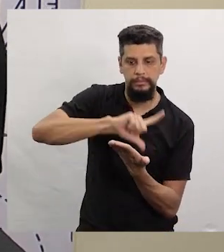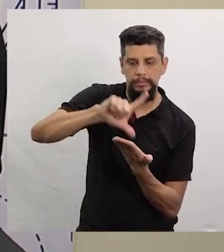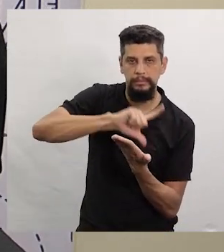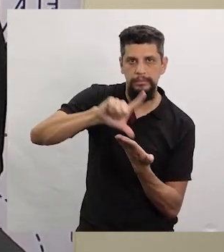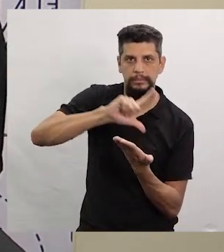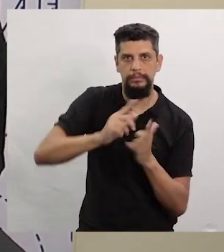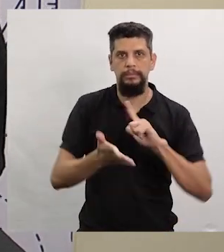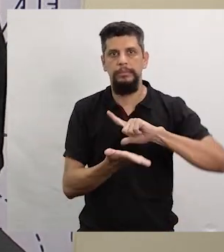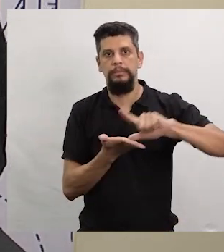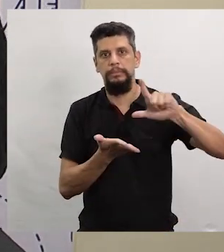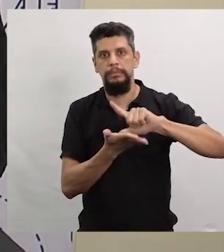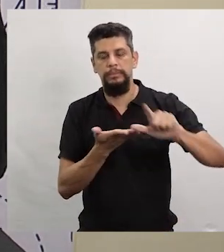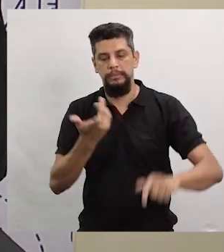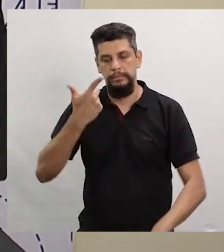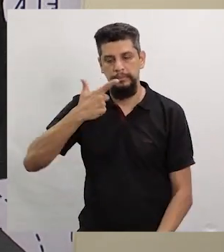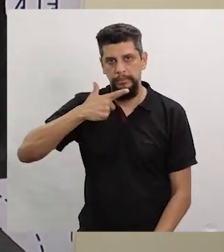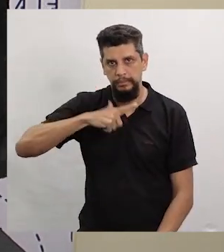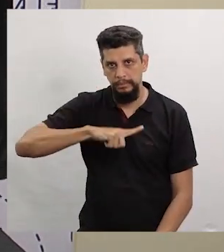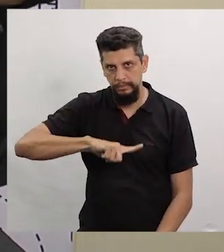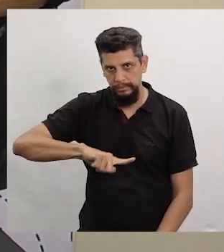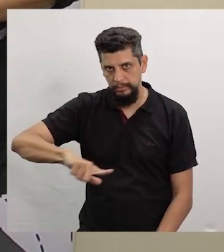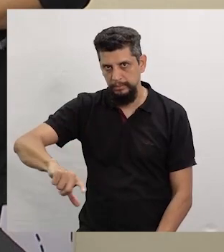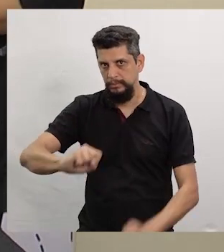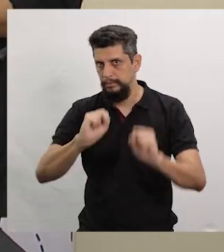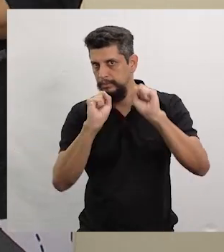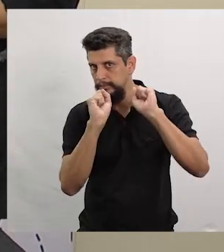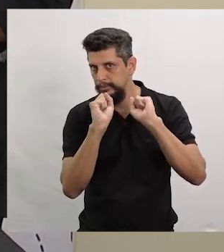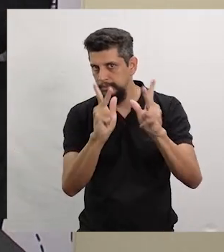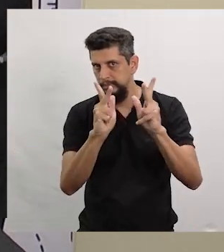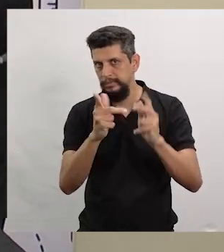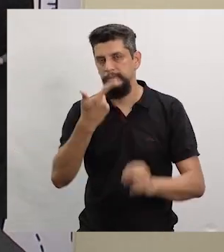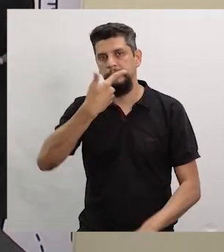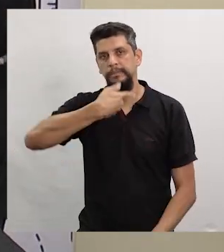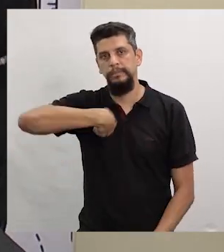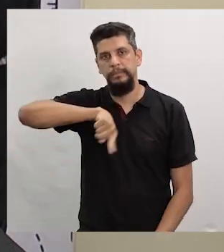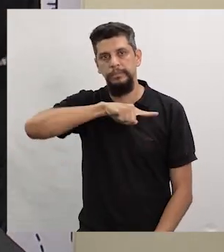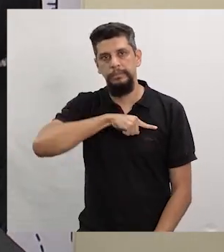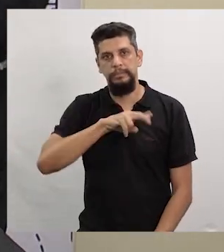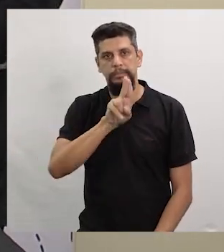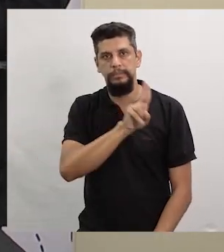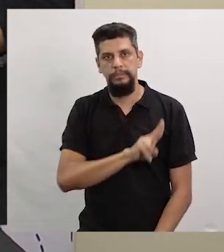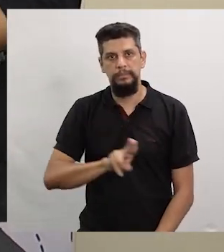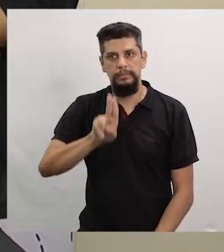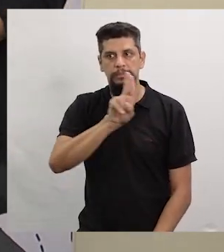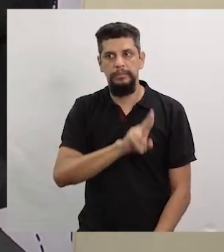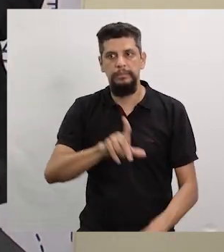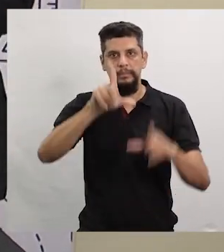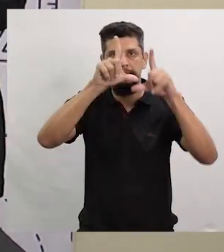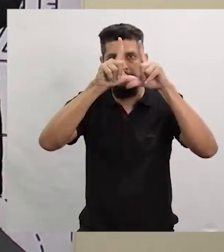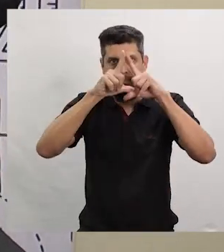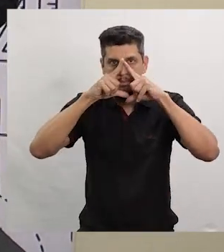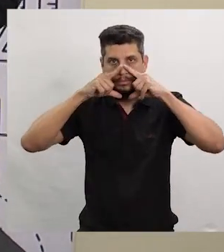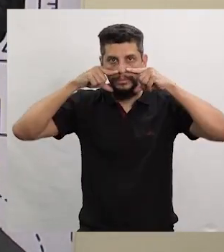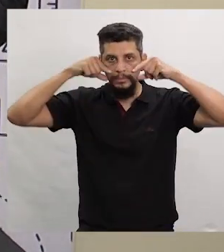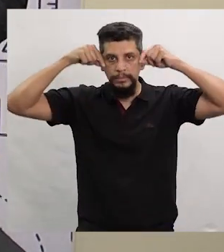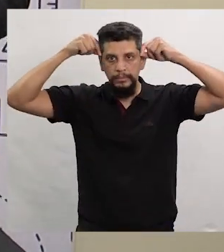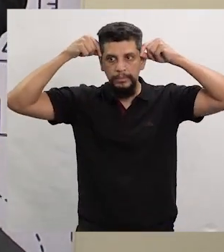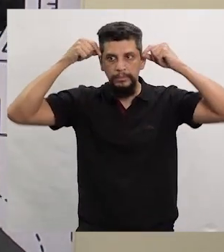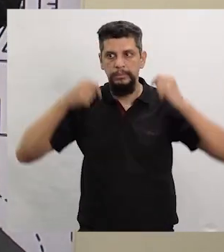novamente Ok e Nós também vamos colocar a nossa